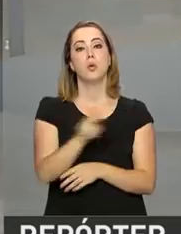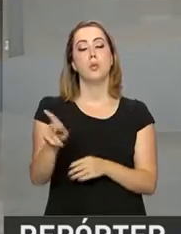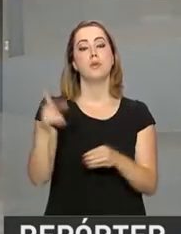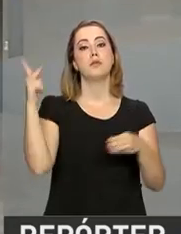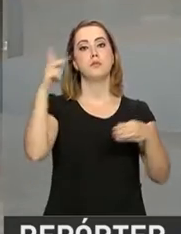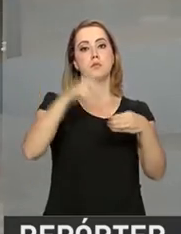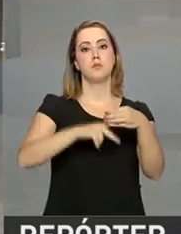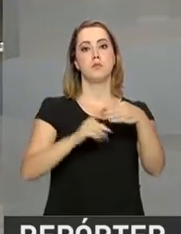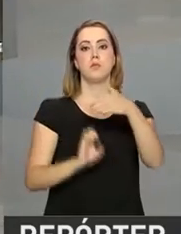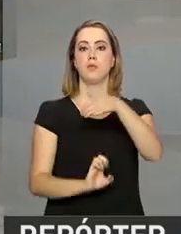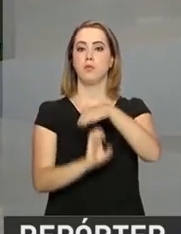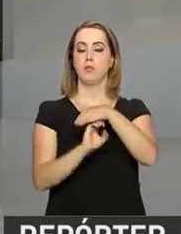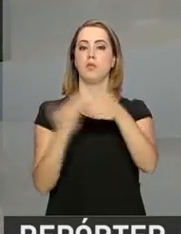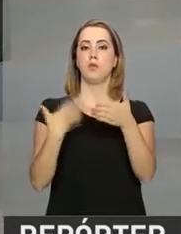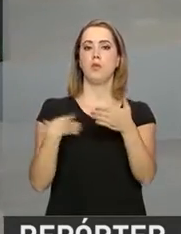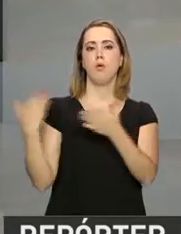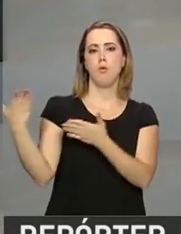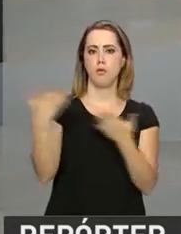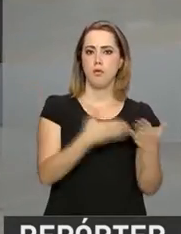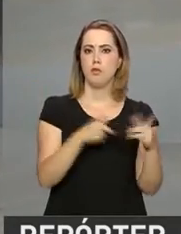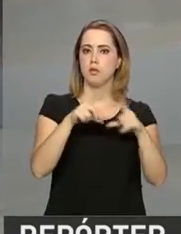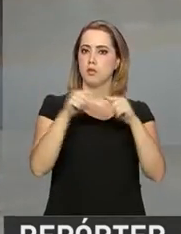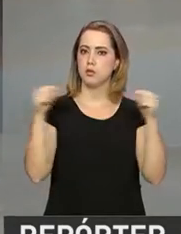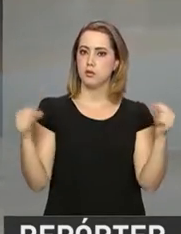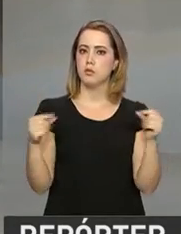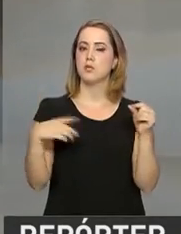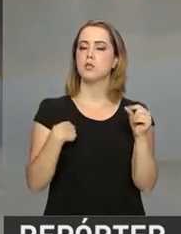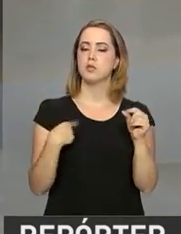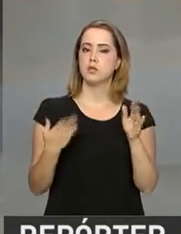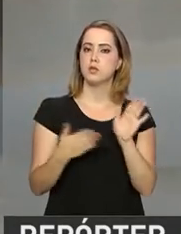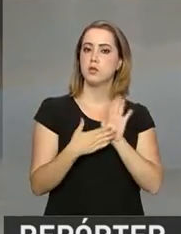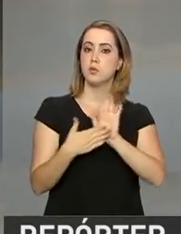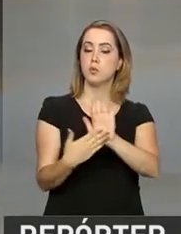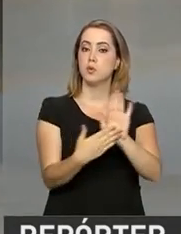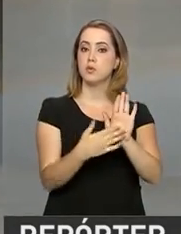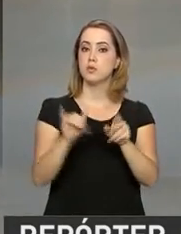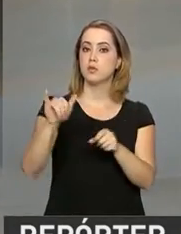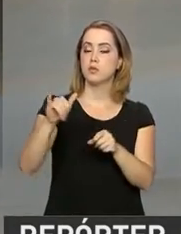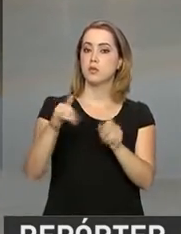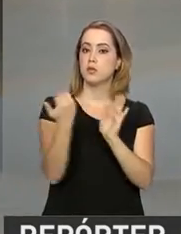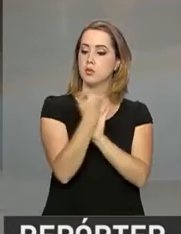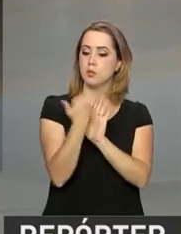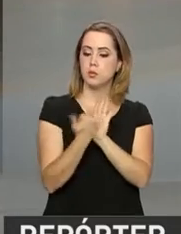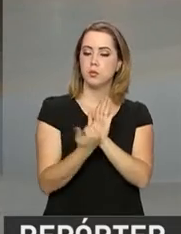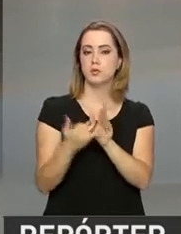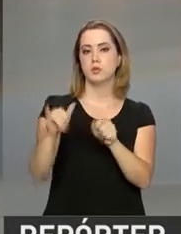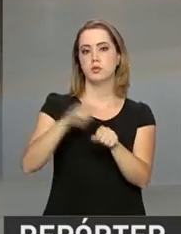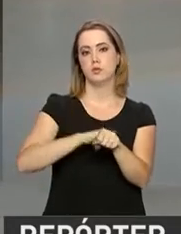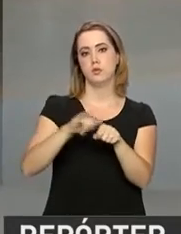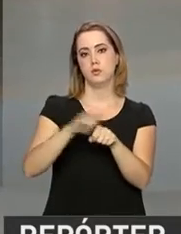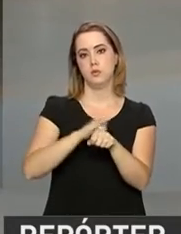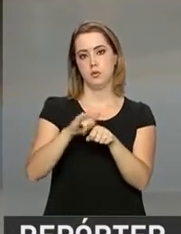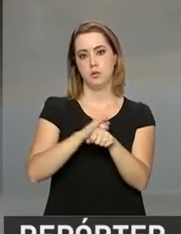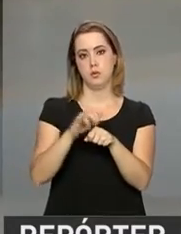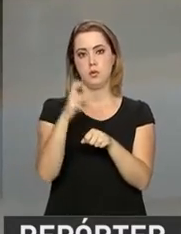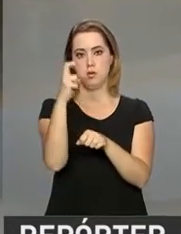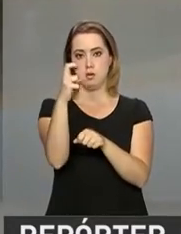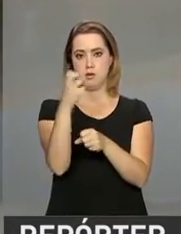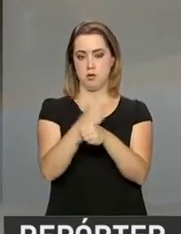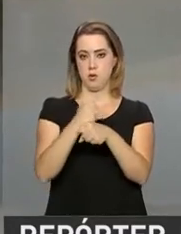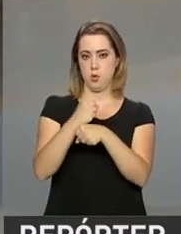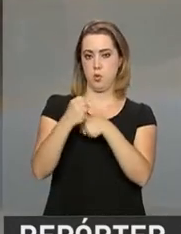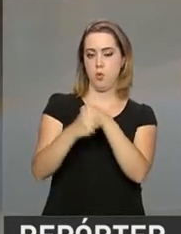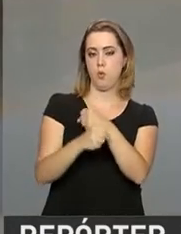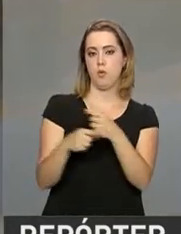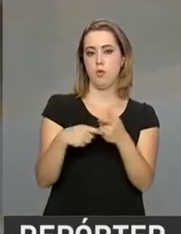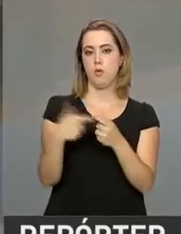de trazer aqui a Brasília o plano estratégico da Petrobras para o quinquênio 2017-2021 e